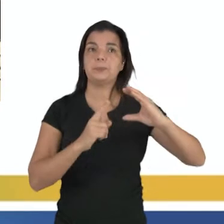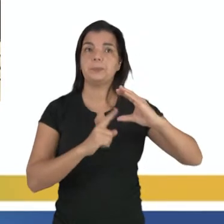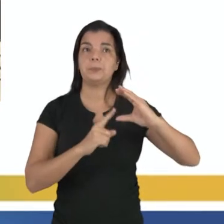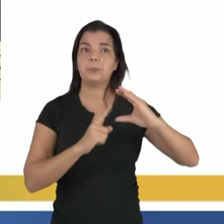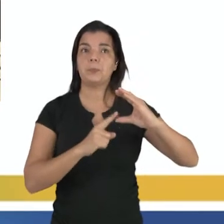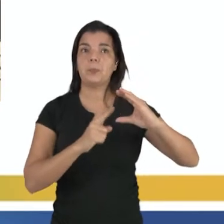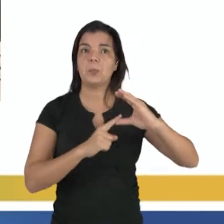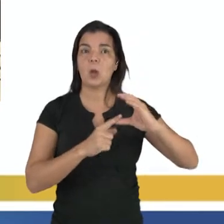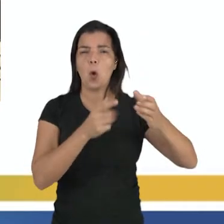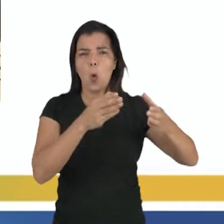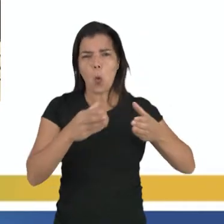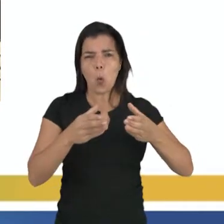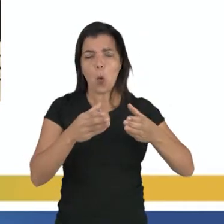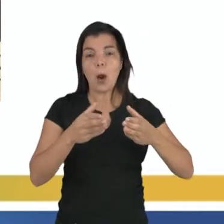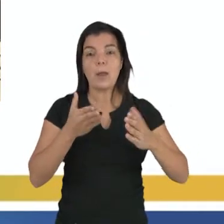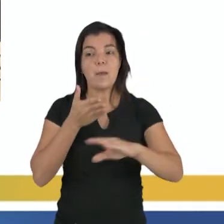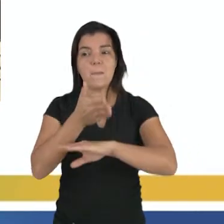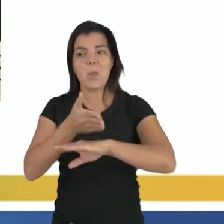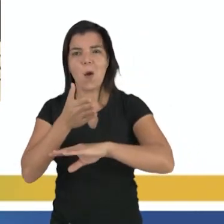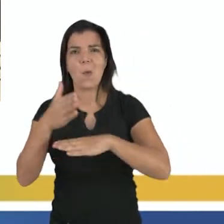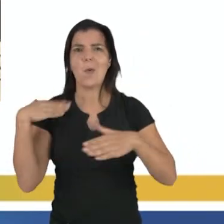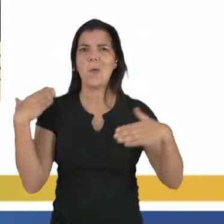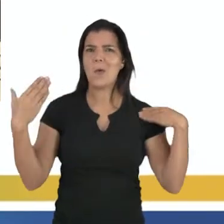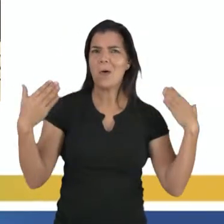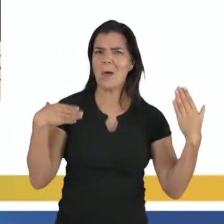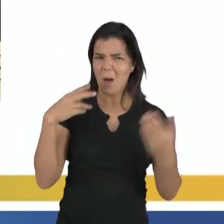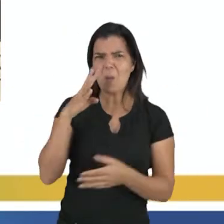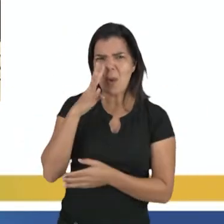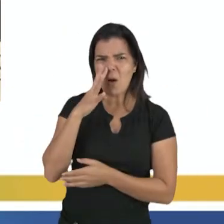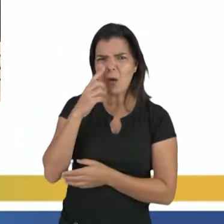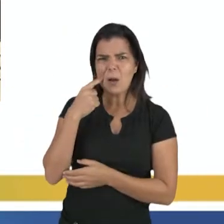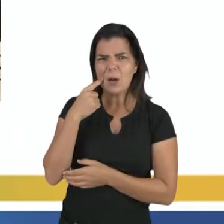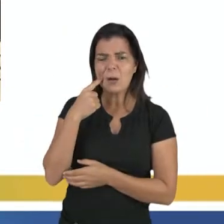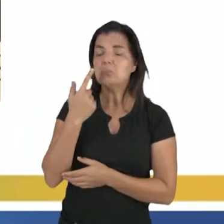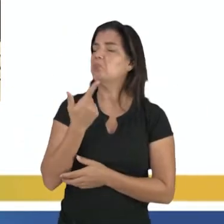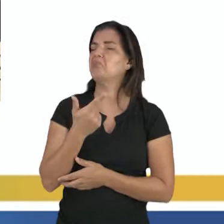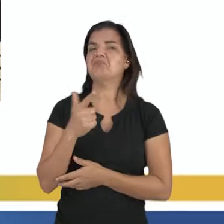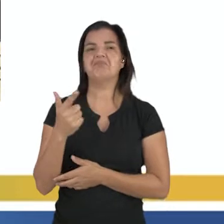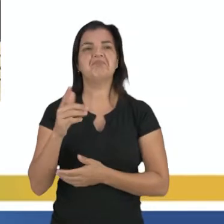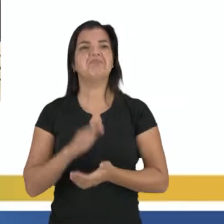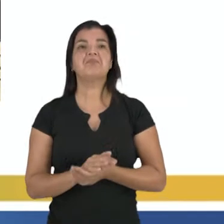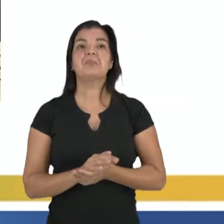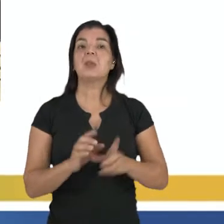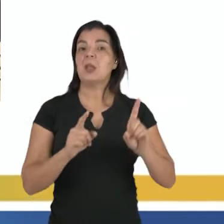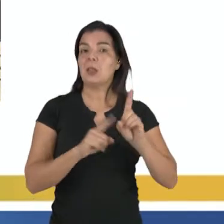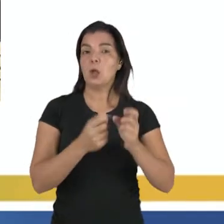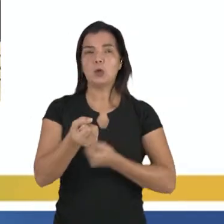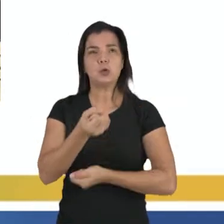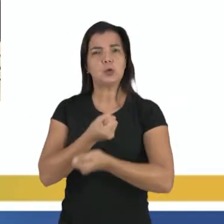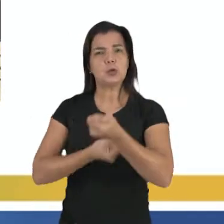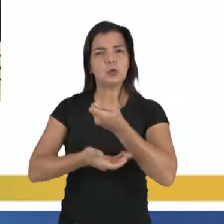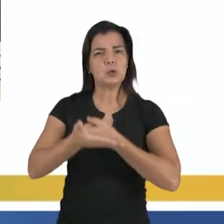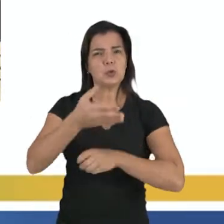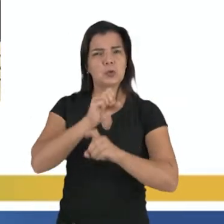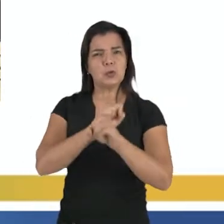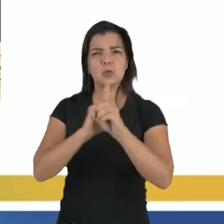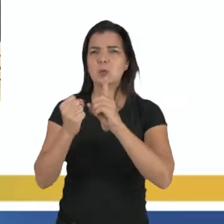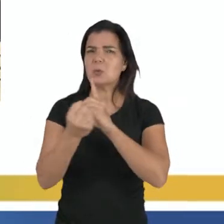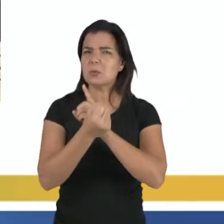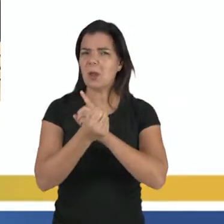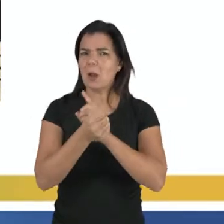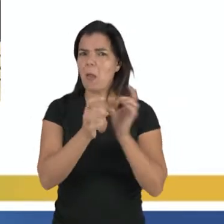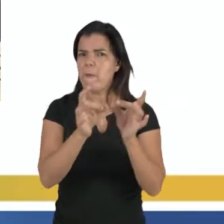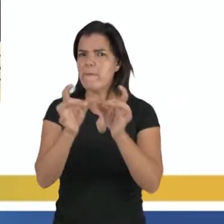C, periferias e turismo. Tá para ver turismo aí? Acho que não, hein? Socialização e comércio. Bom, nós não estamos